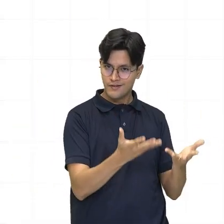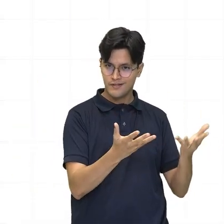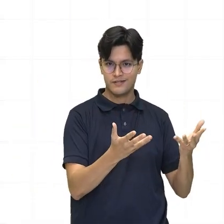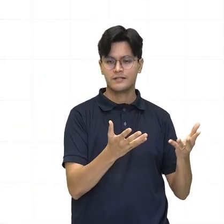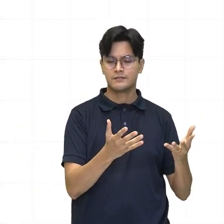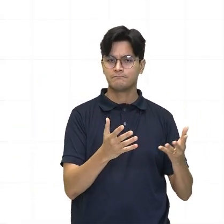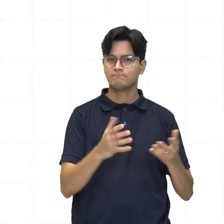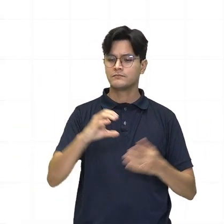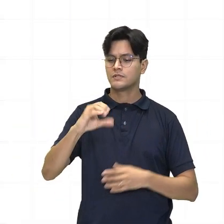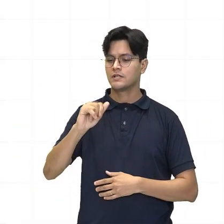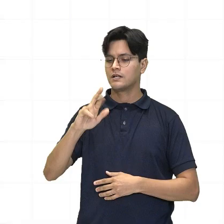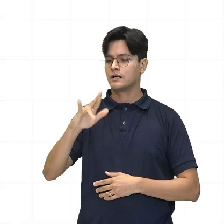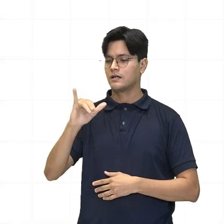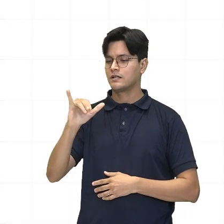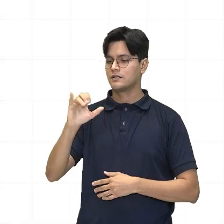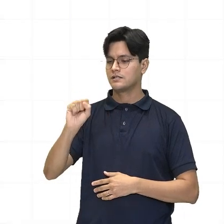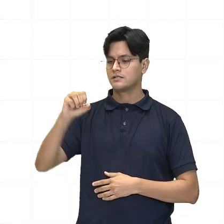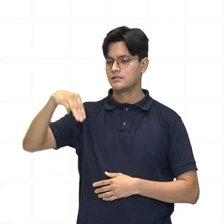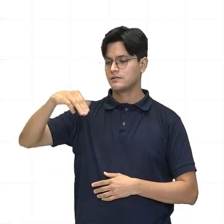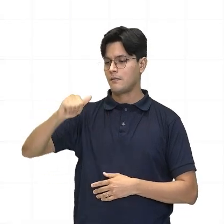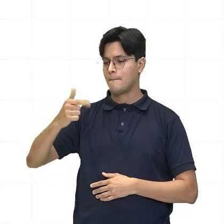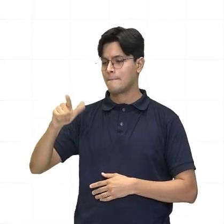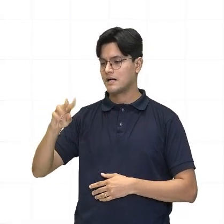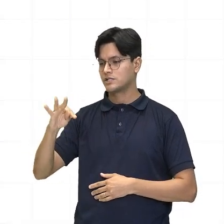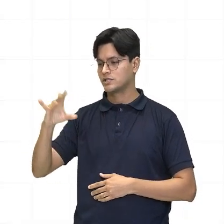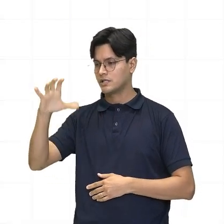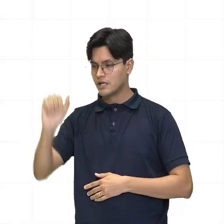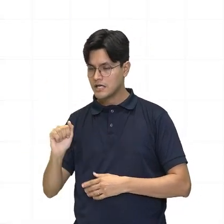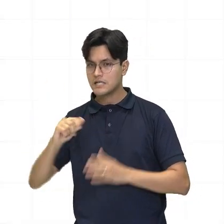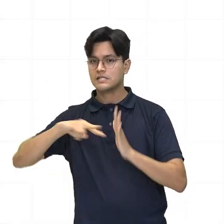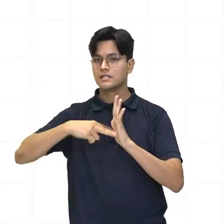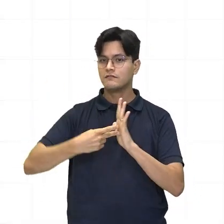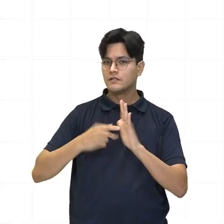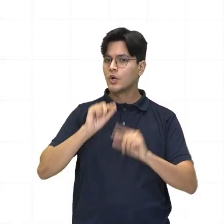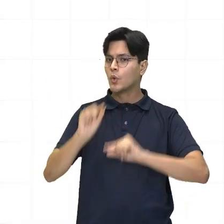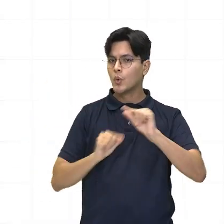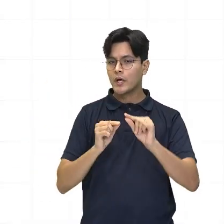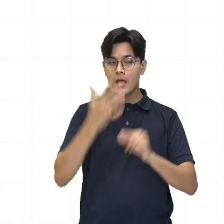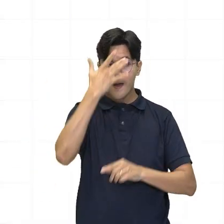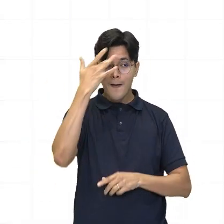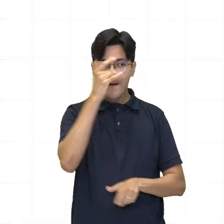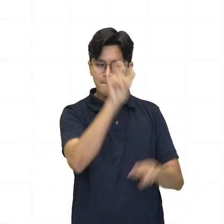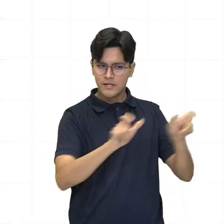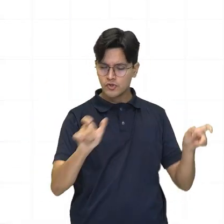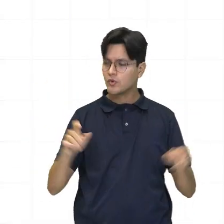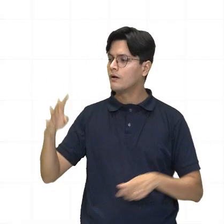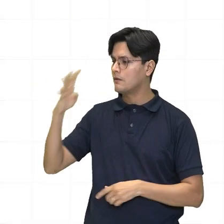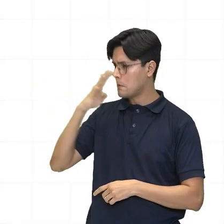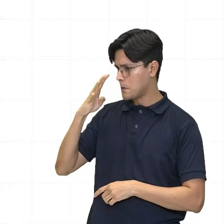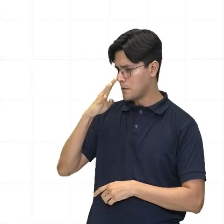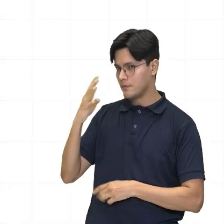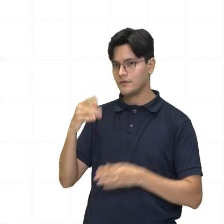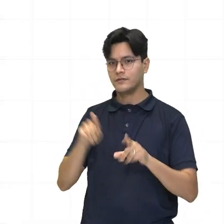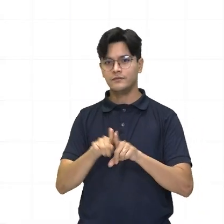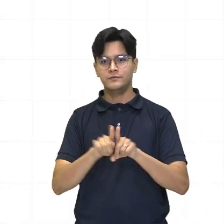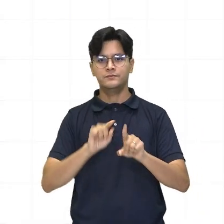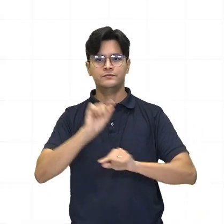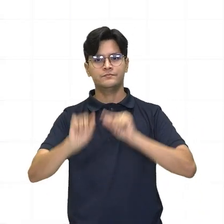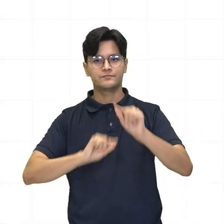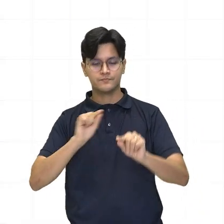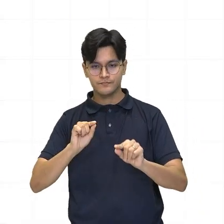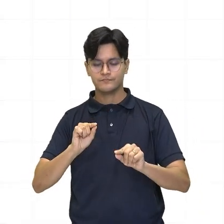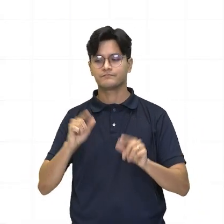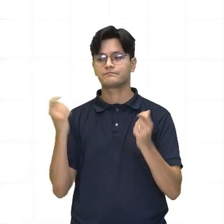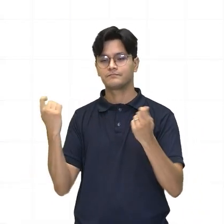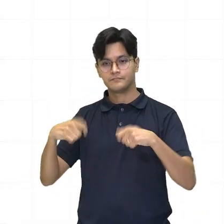Carismática, precisa despertar a admiração das pessoas. Comprometida, ser fiel àquilo que a religião pede dela,